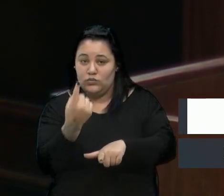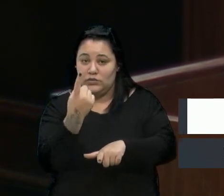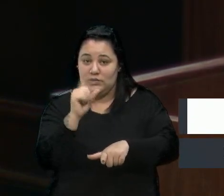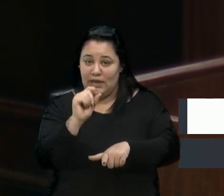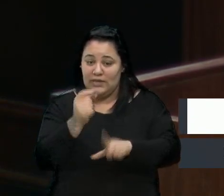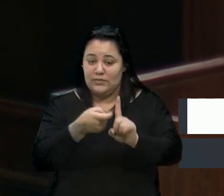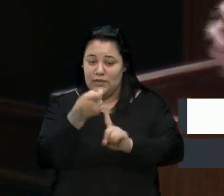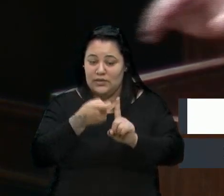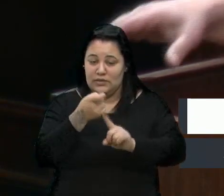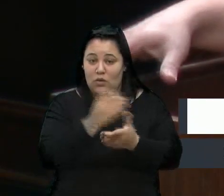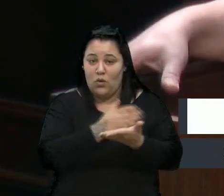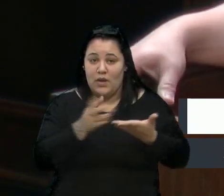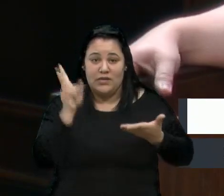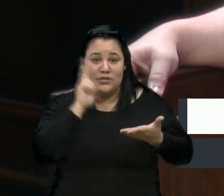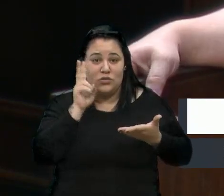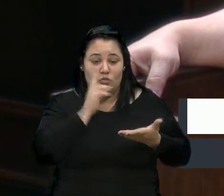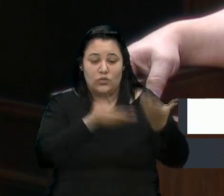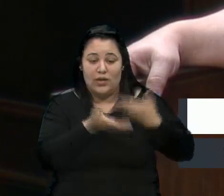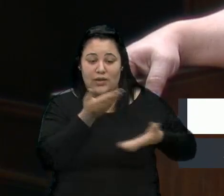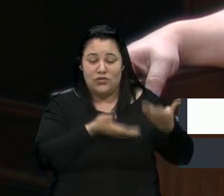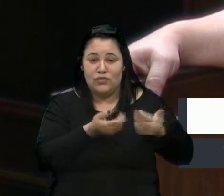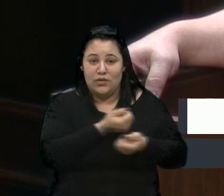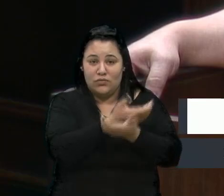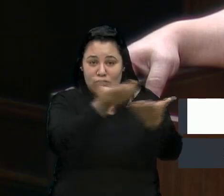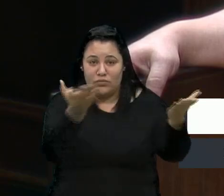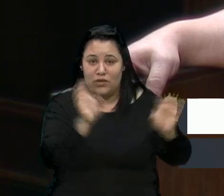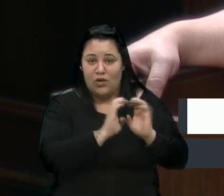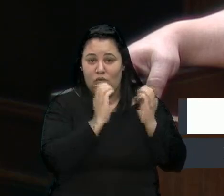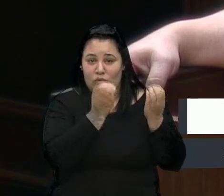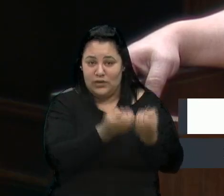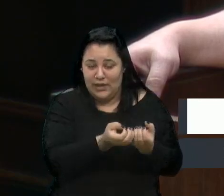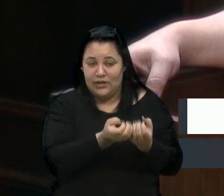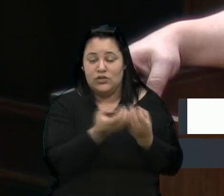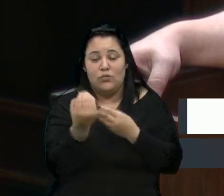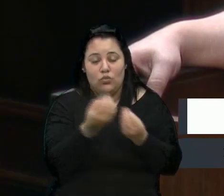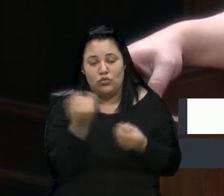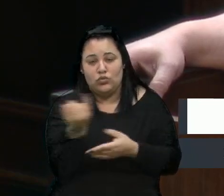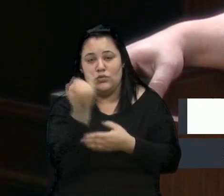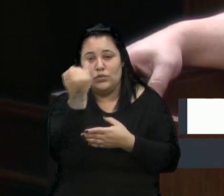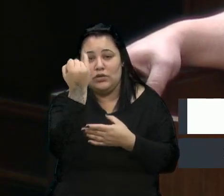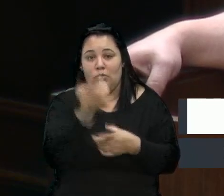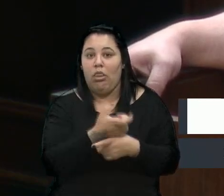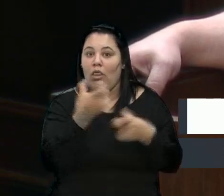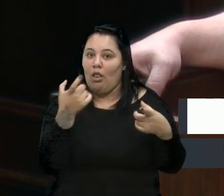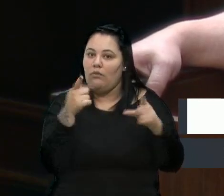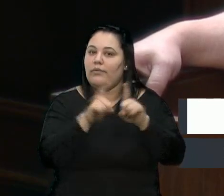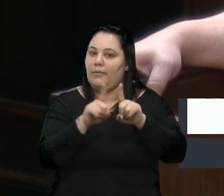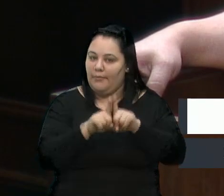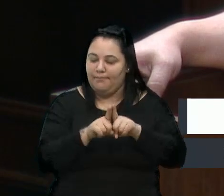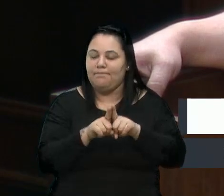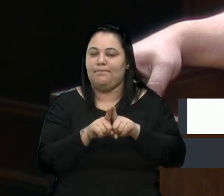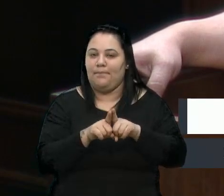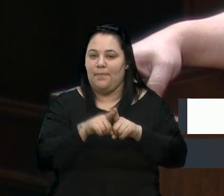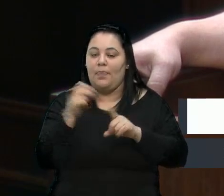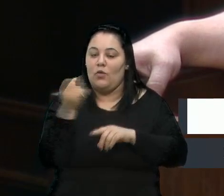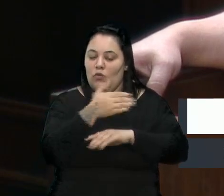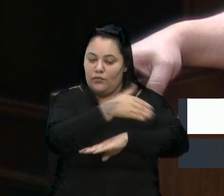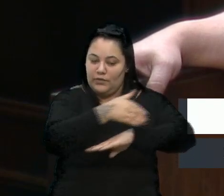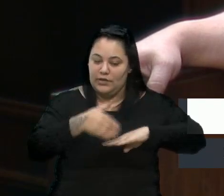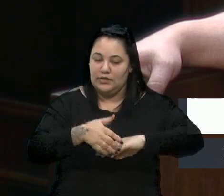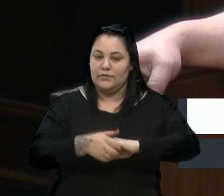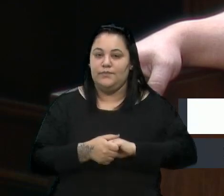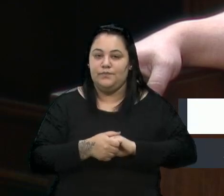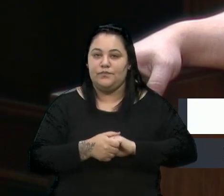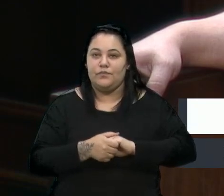estará sendo o atendimento prestado para aquela comunidade tão importante, tão grande, neste novo endereço.